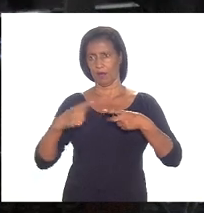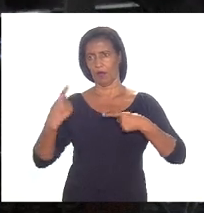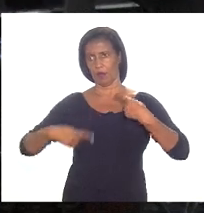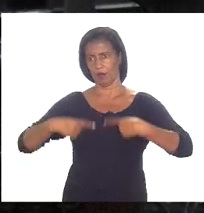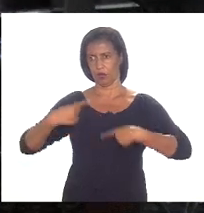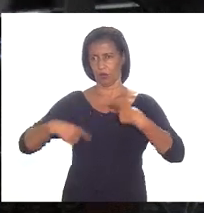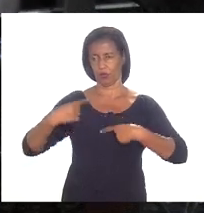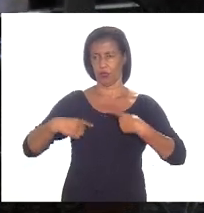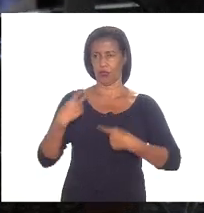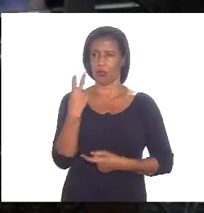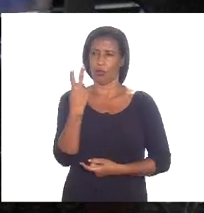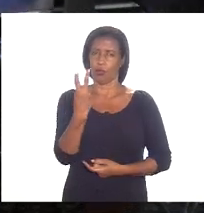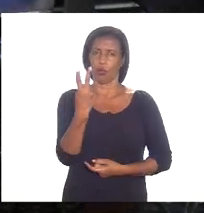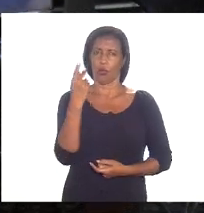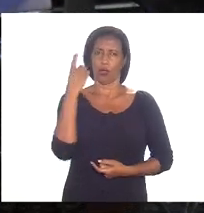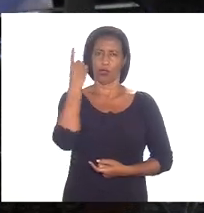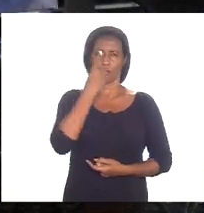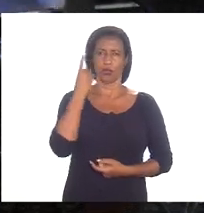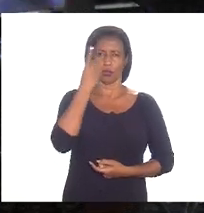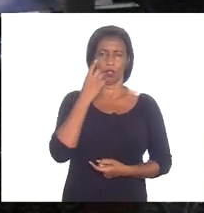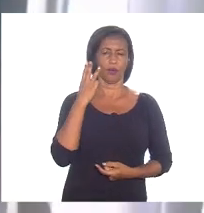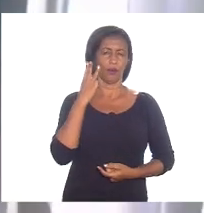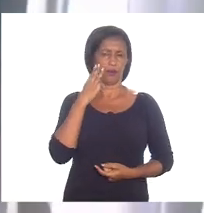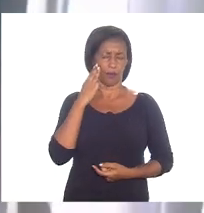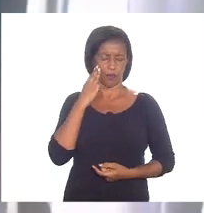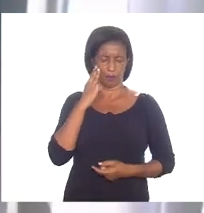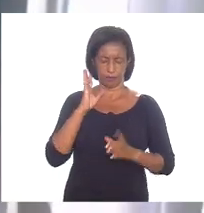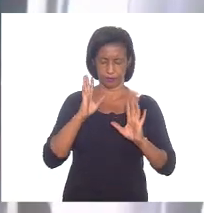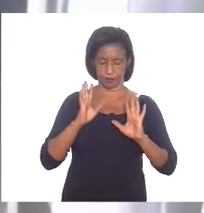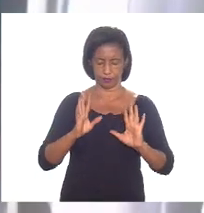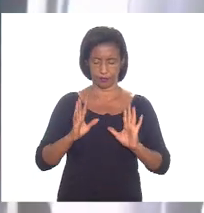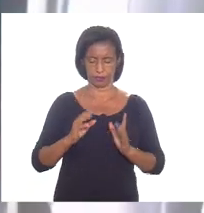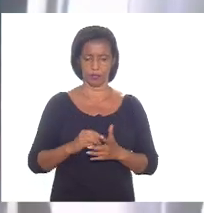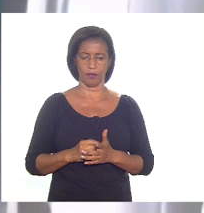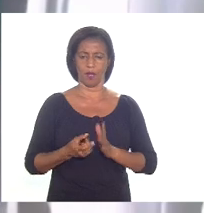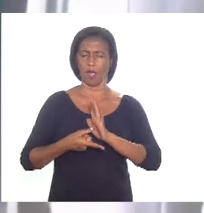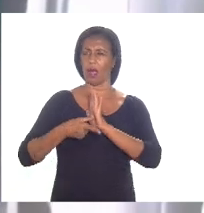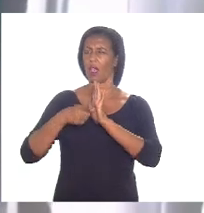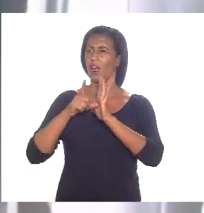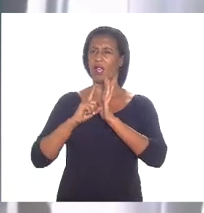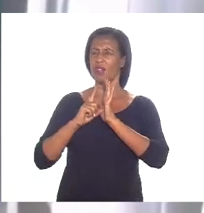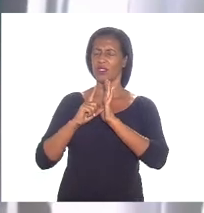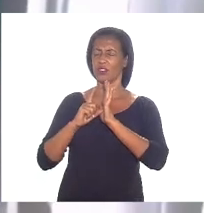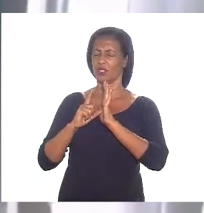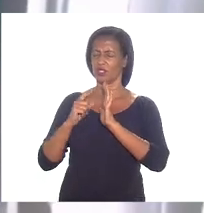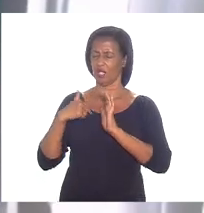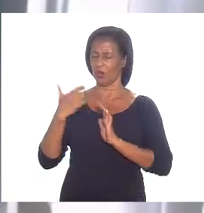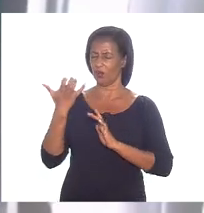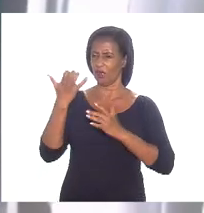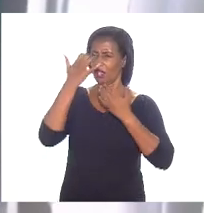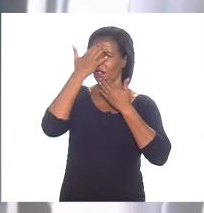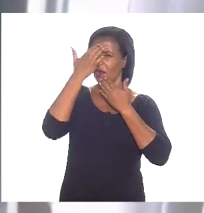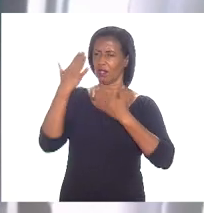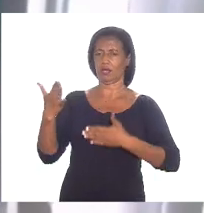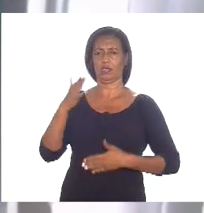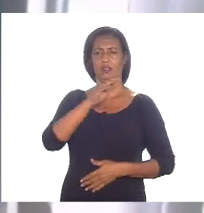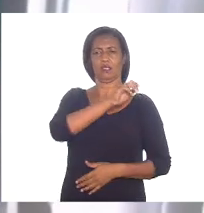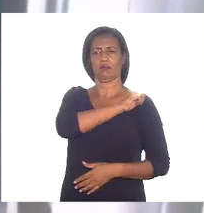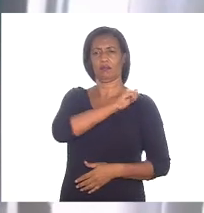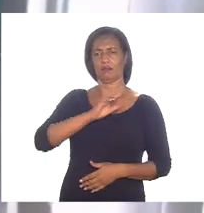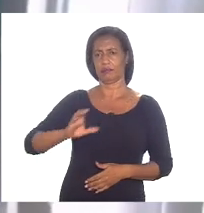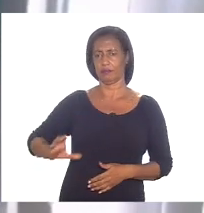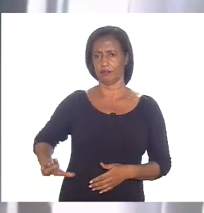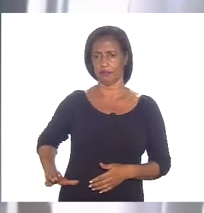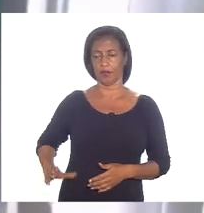Por favor, Valdec. Obrigado. Bom, como eu dizia, presidente, eu quero, antes de mais nada, agradecer a Vossa Excelência, deputado André Ciliano, o